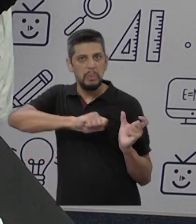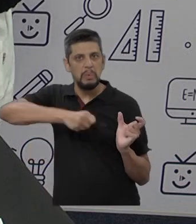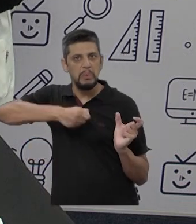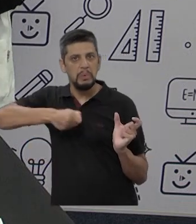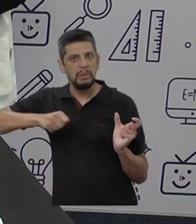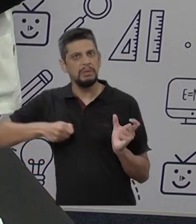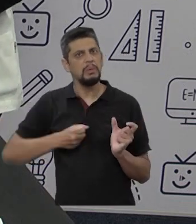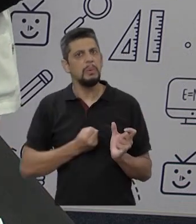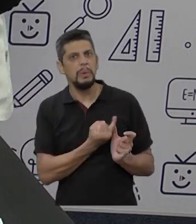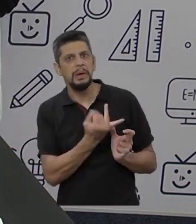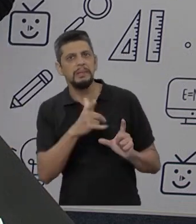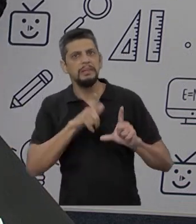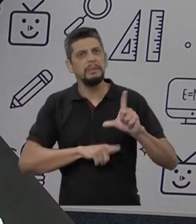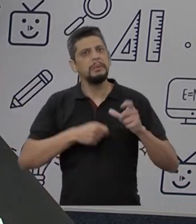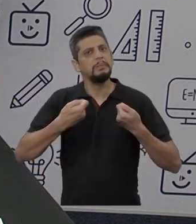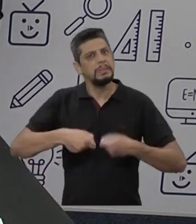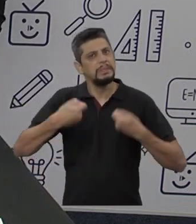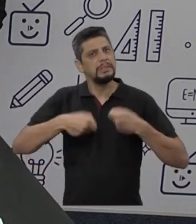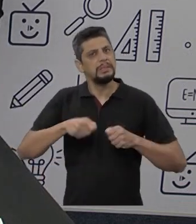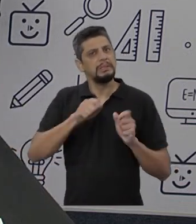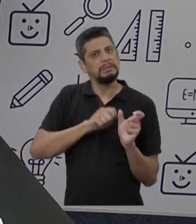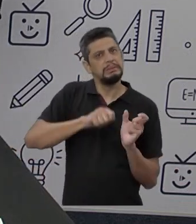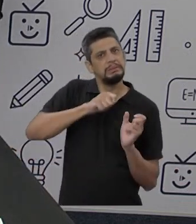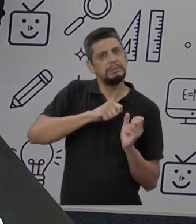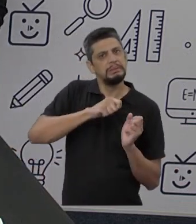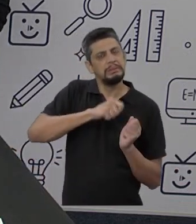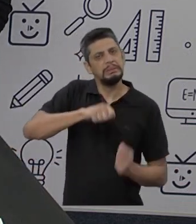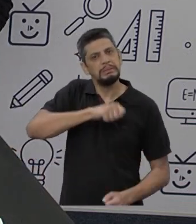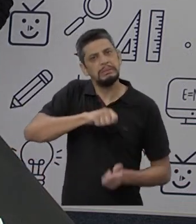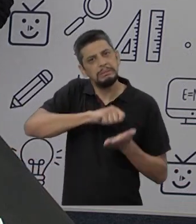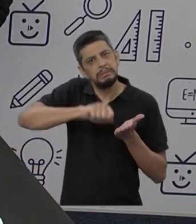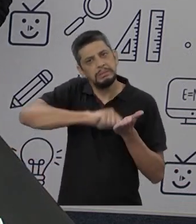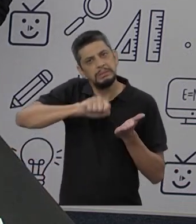Quantas letras precisamos para escrever